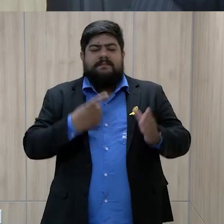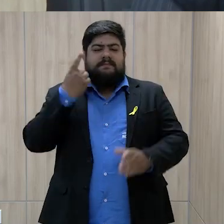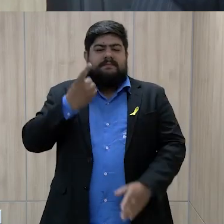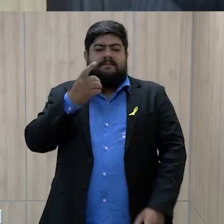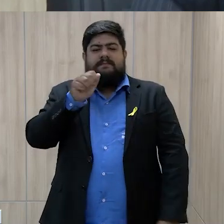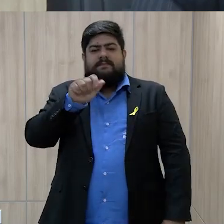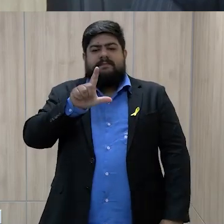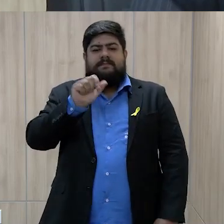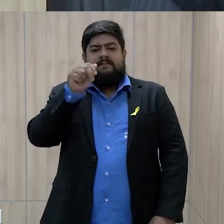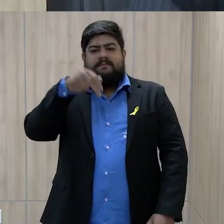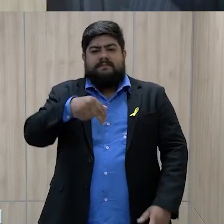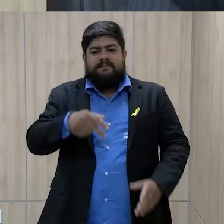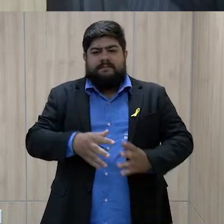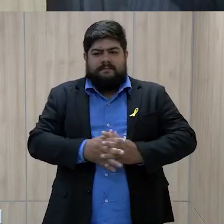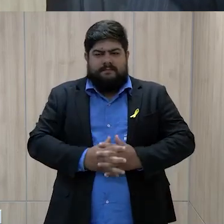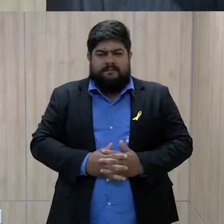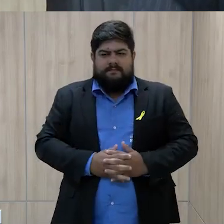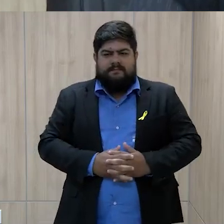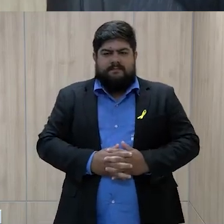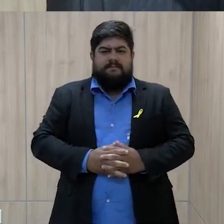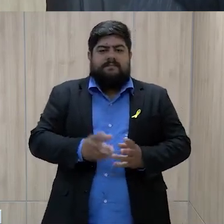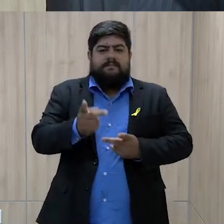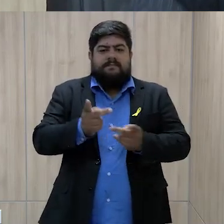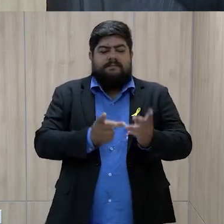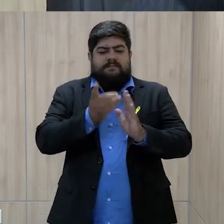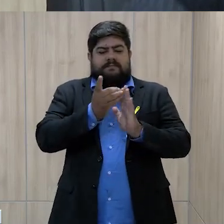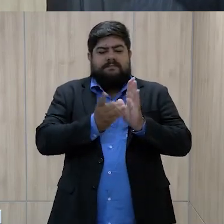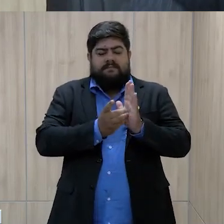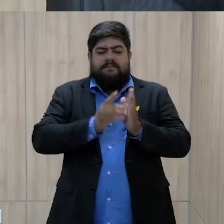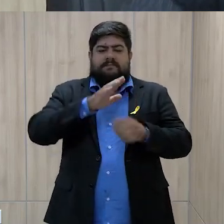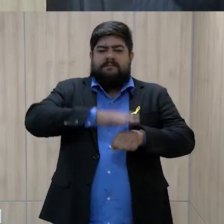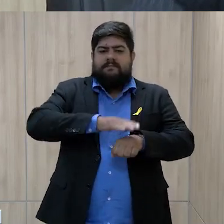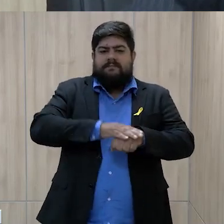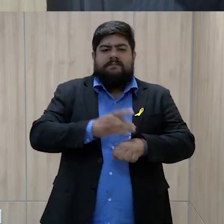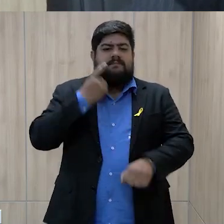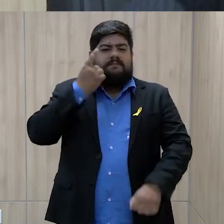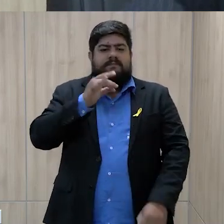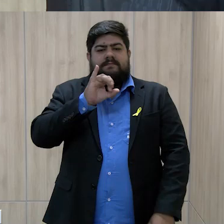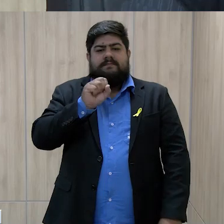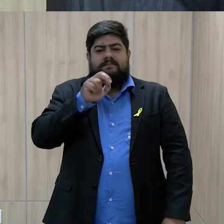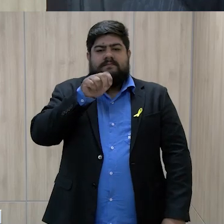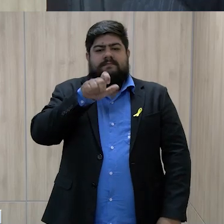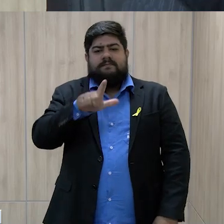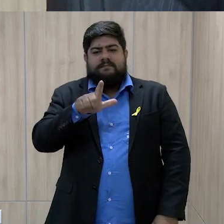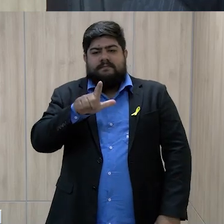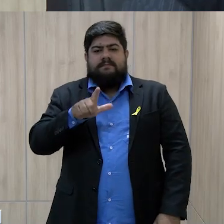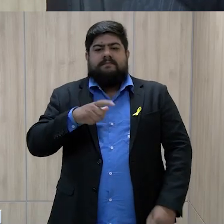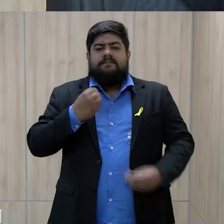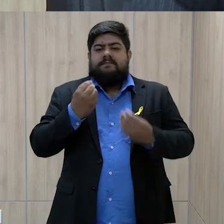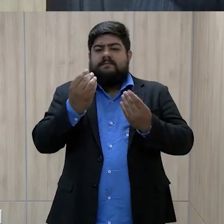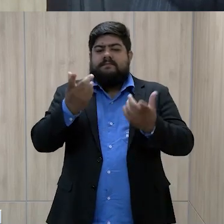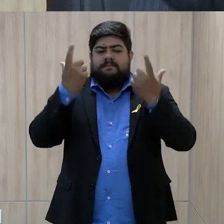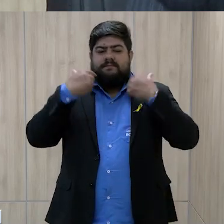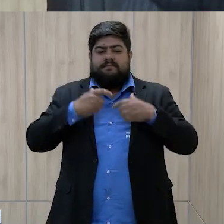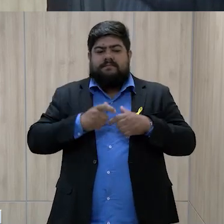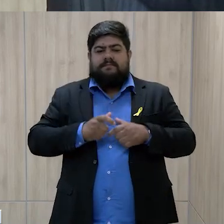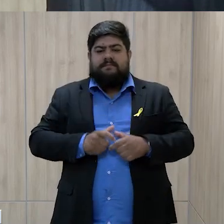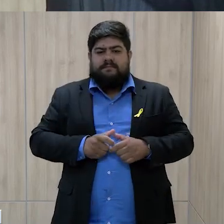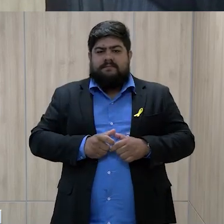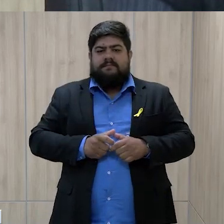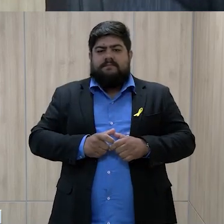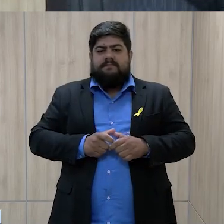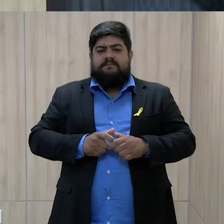para relatar a deputado Alan Queiroz projeto decreto legislativo da autoria Deputado Ismael Crispim concede